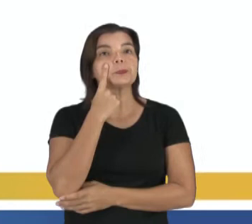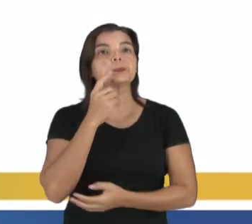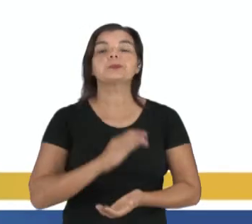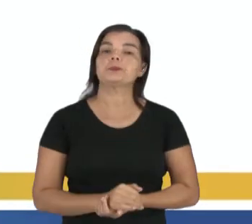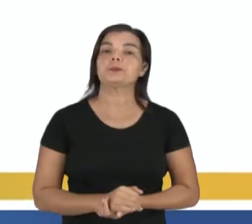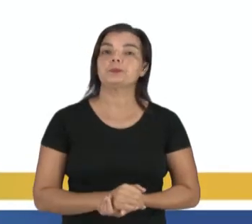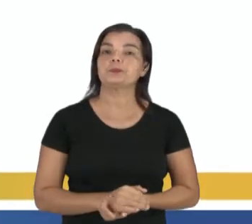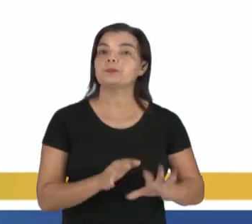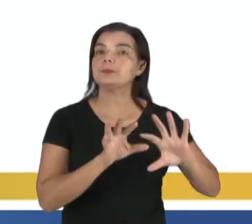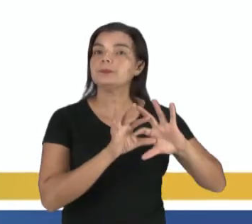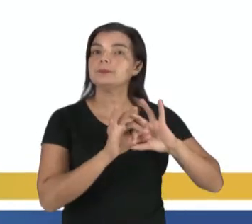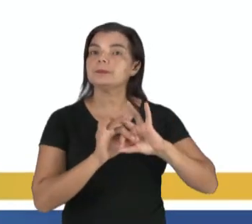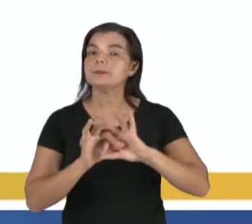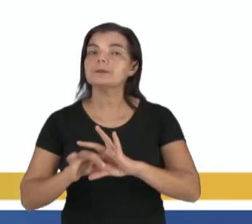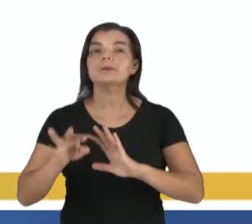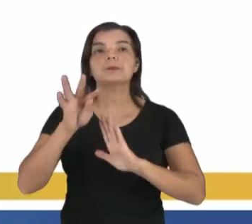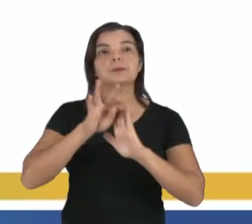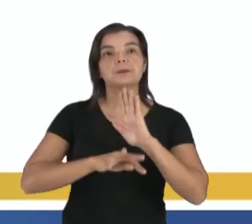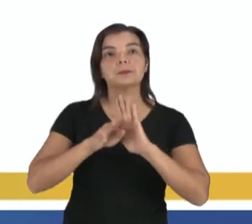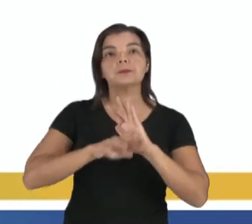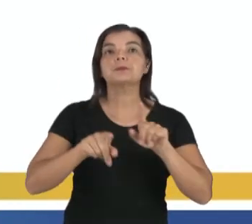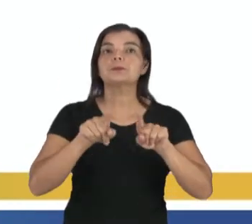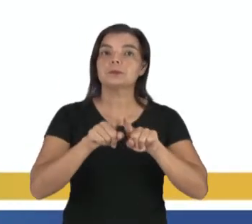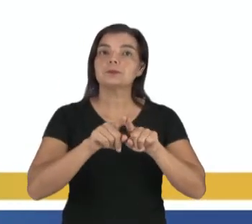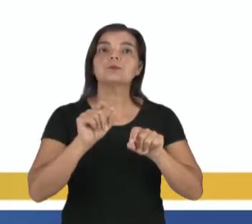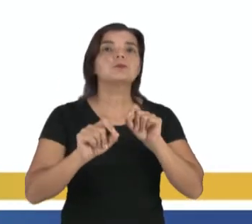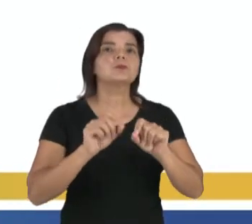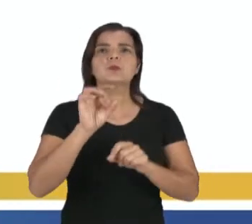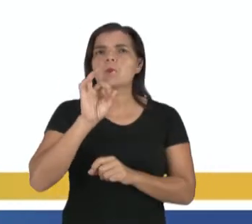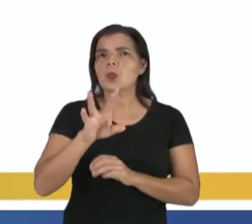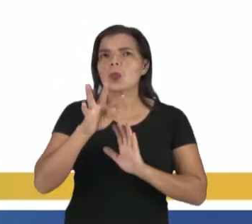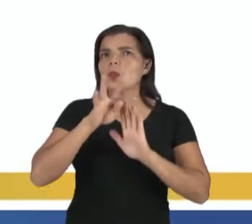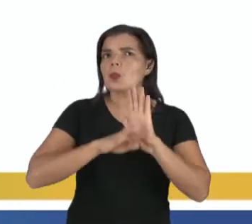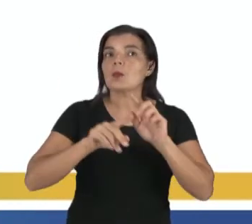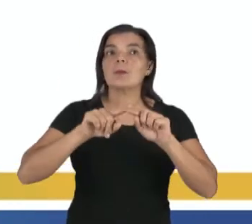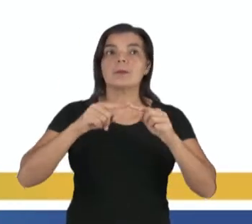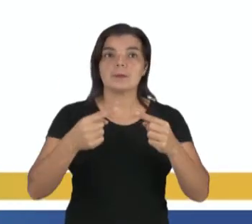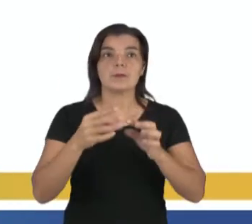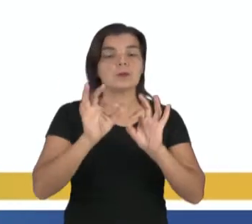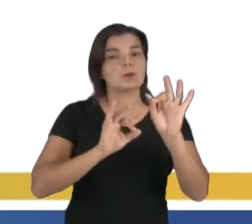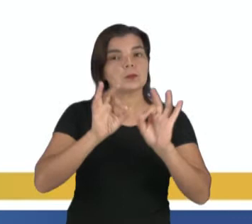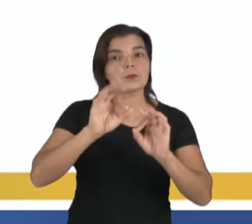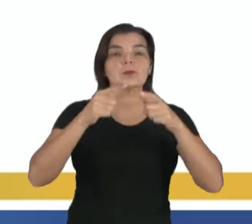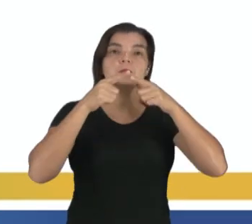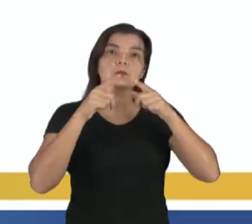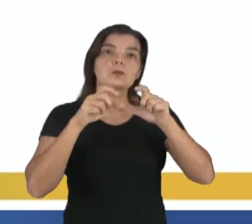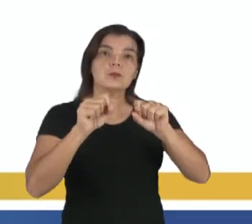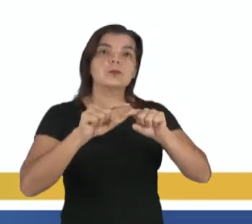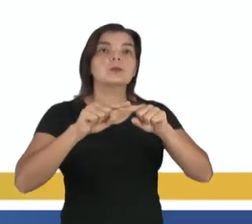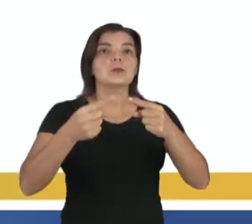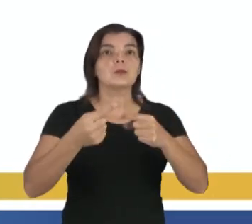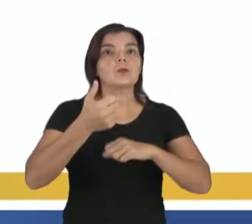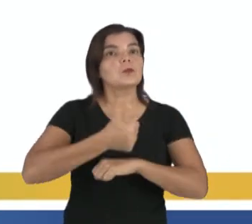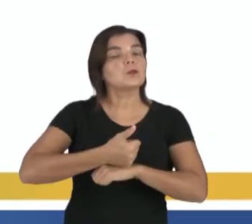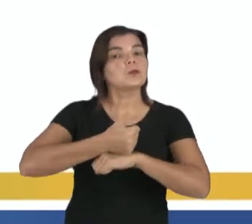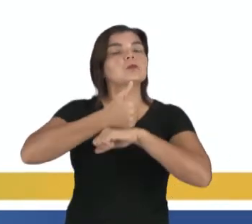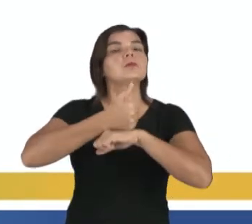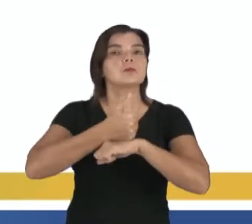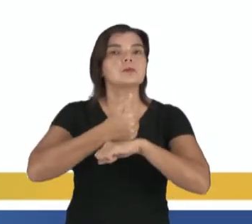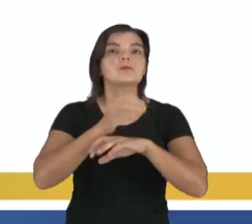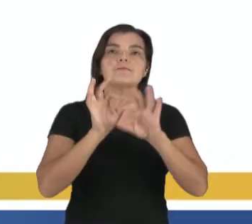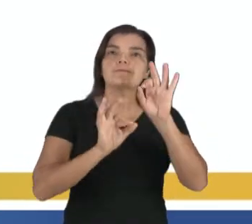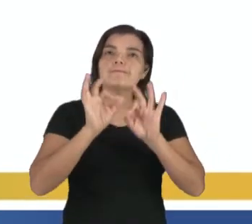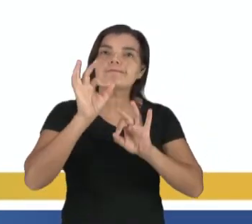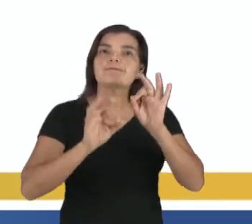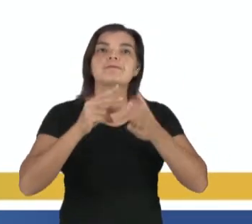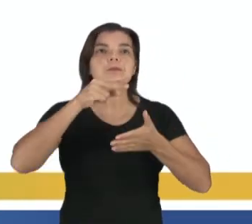coerência textual. A coerência de um texto não está somente no texto ou na organização linguística. É uma qualidade